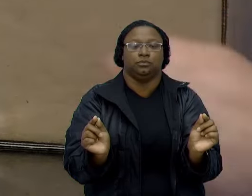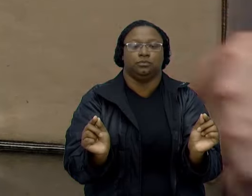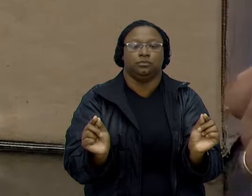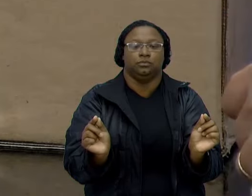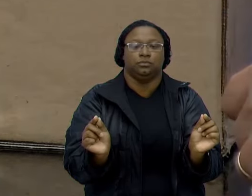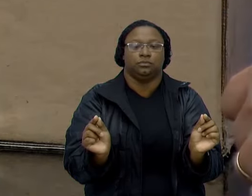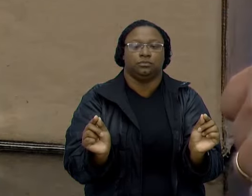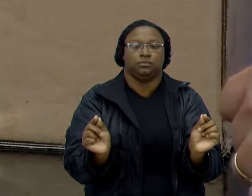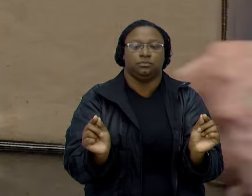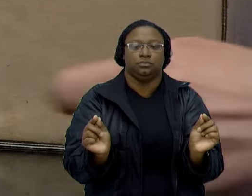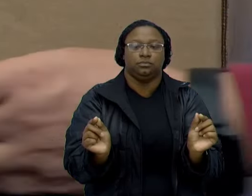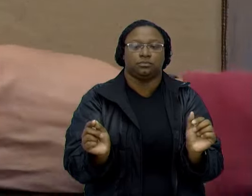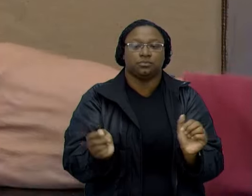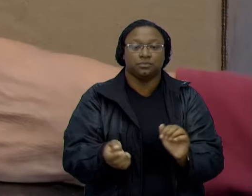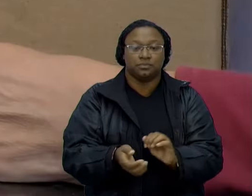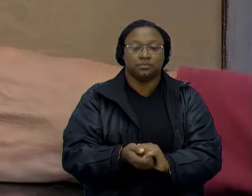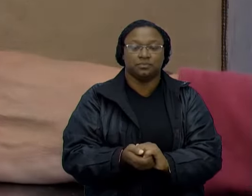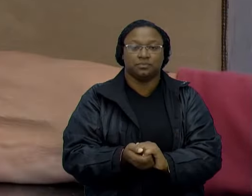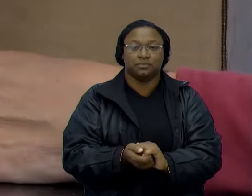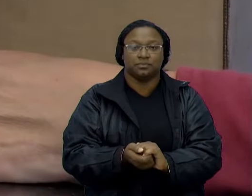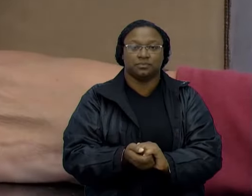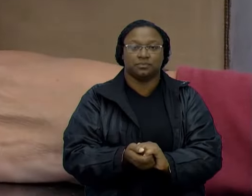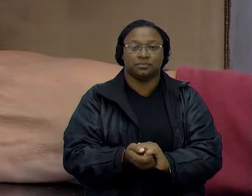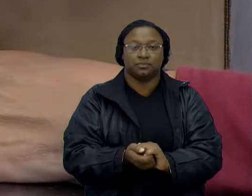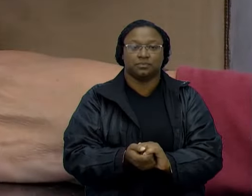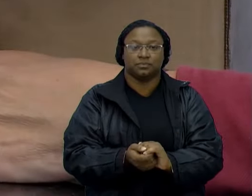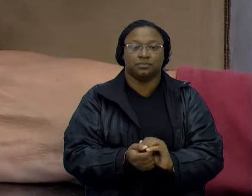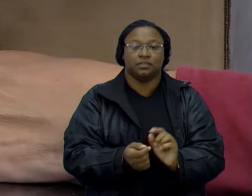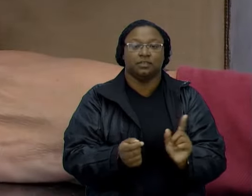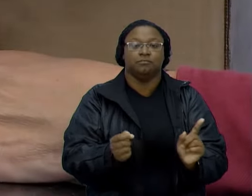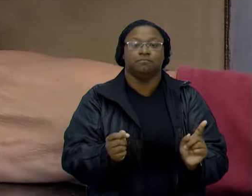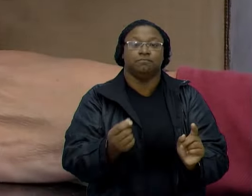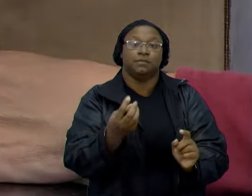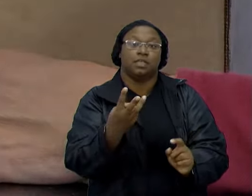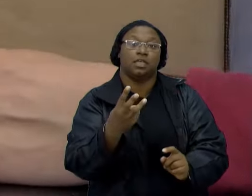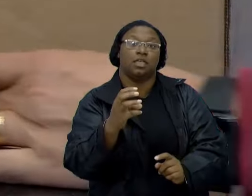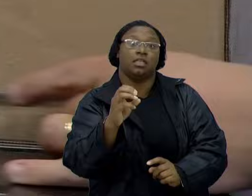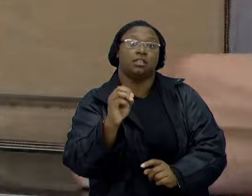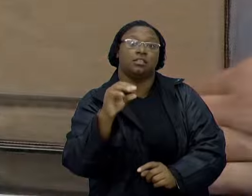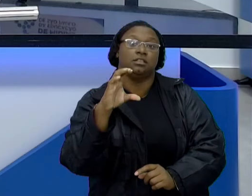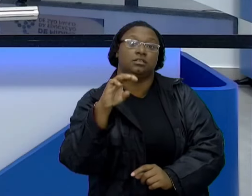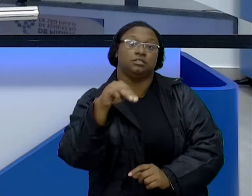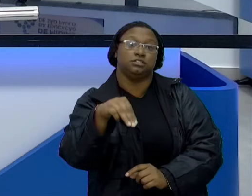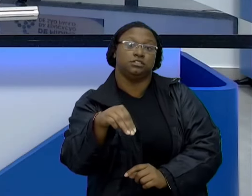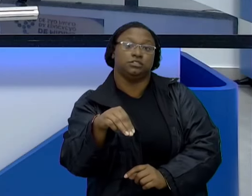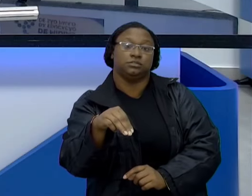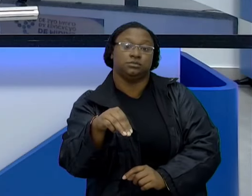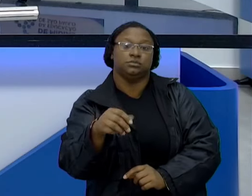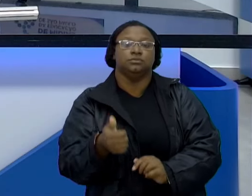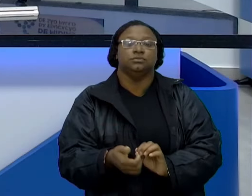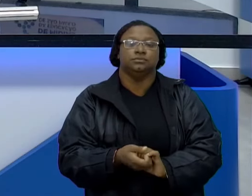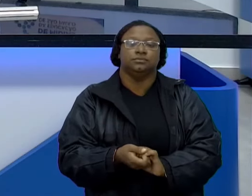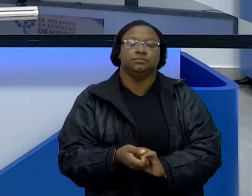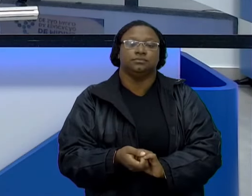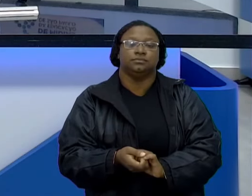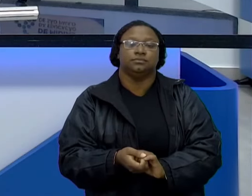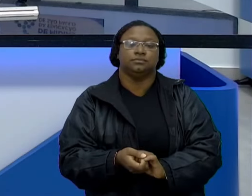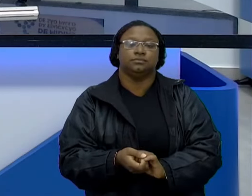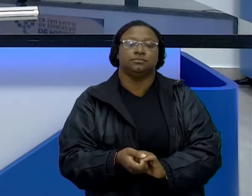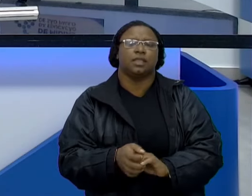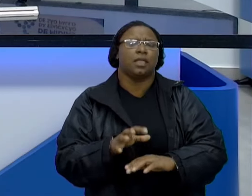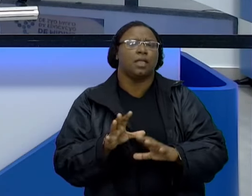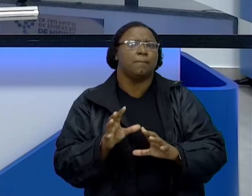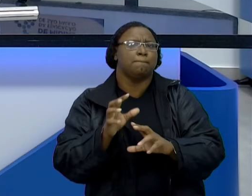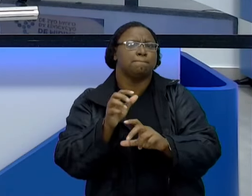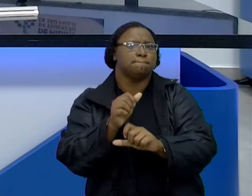ó, a gente tem 30 centímetros até aqui, maravilha, e a gente tem aqui